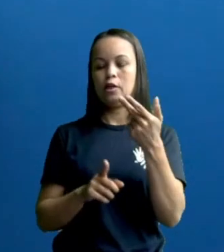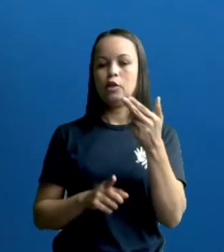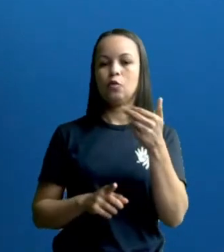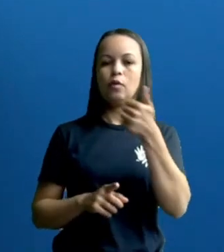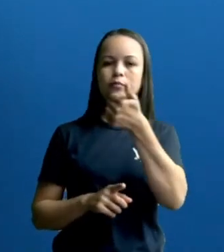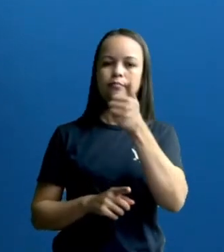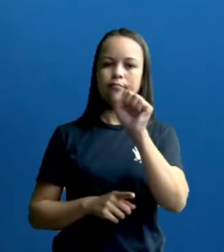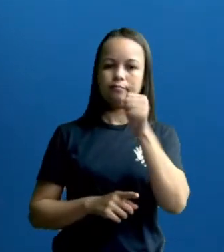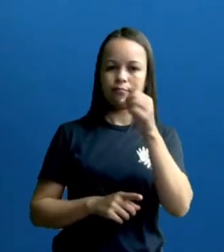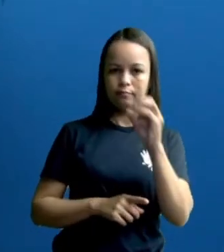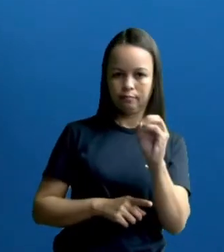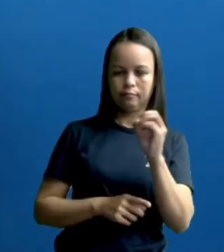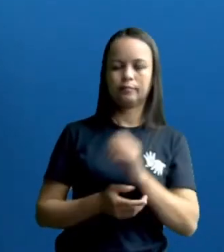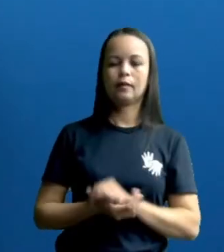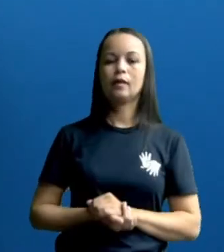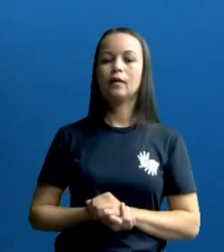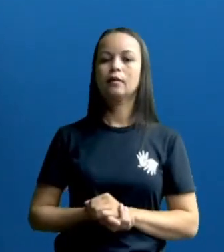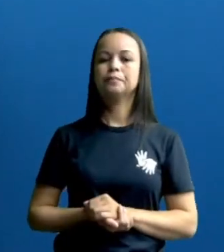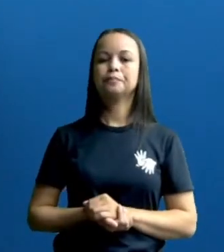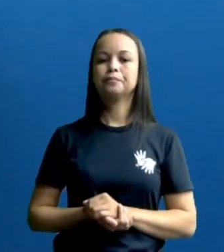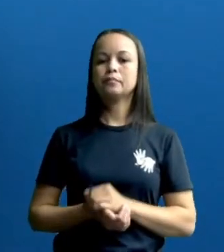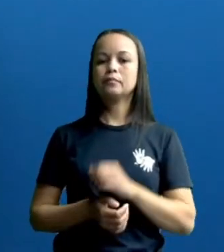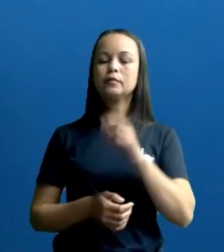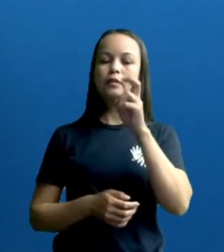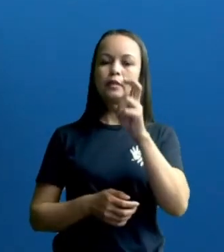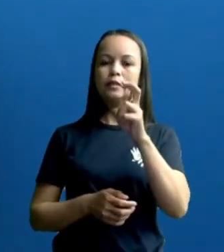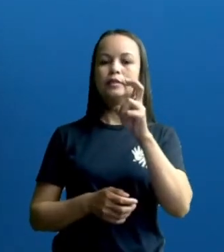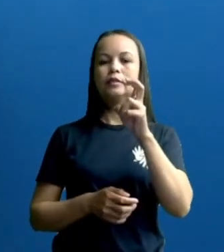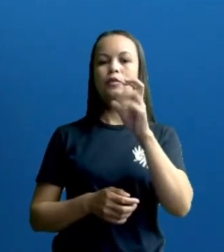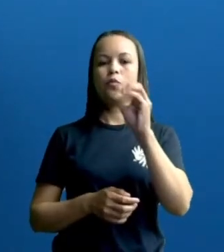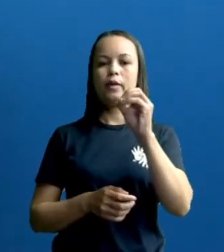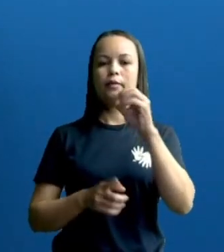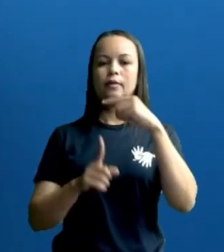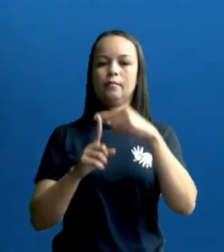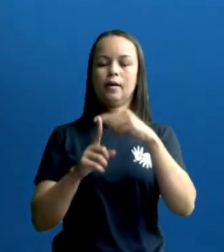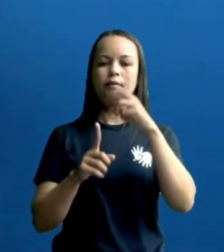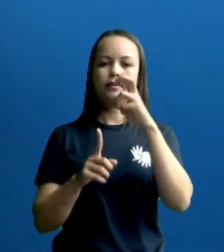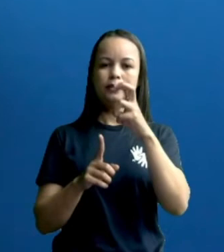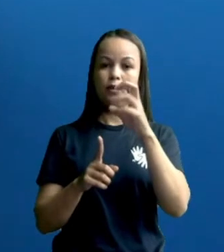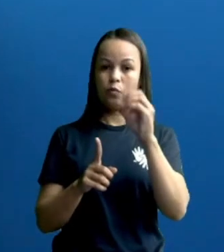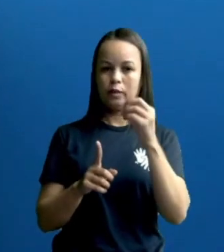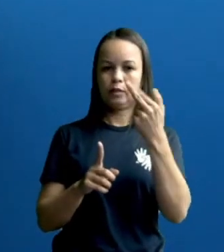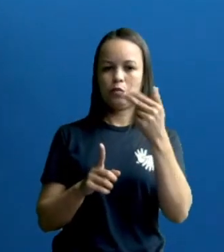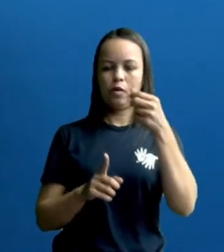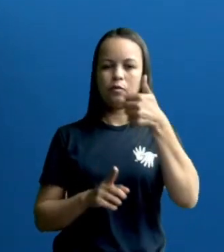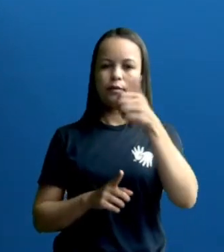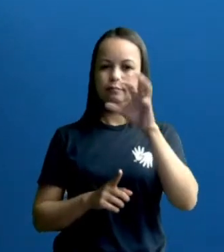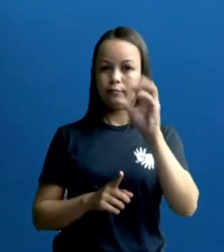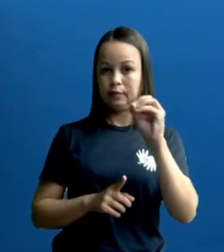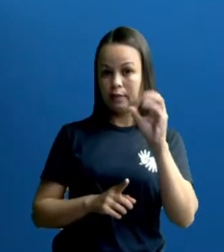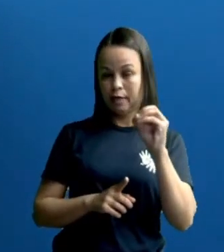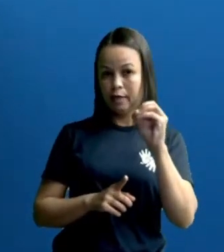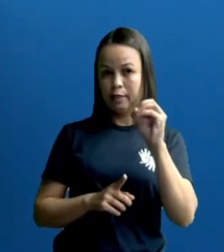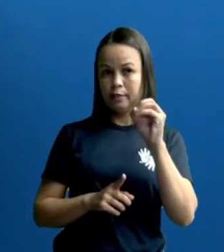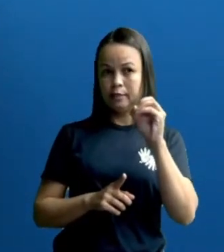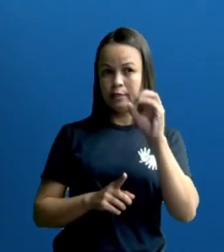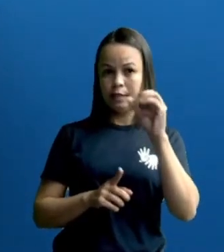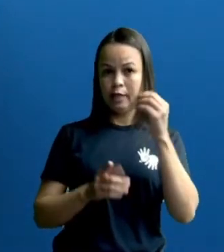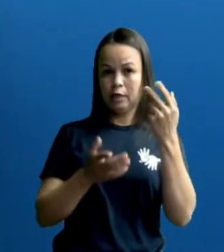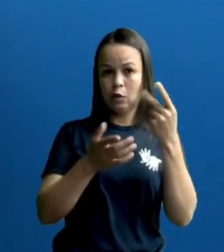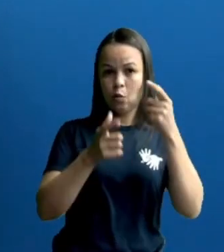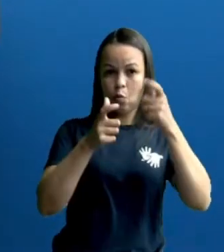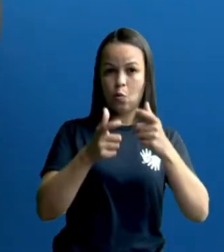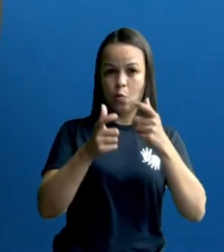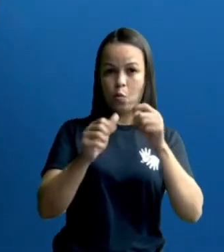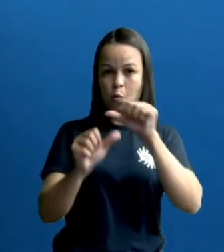a 180. 50 mais 50, 100. 100 está no lugar errado, vai passar para o